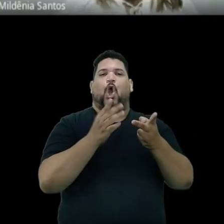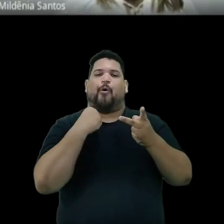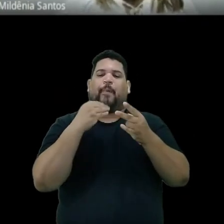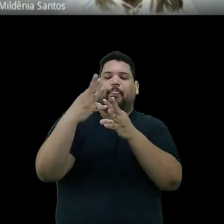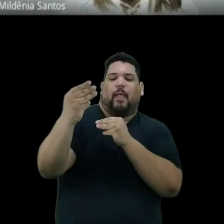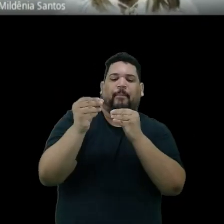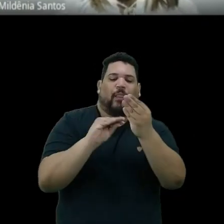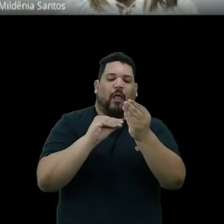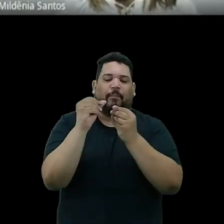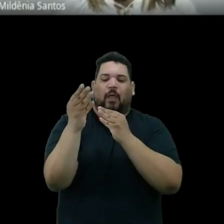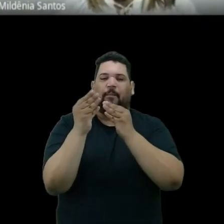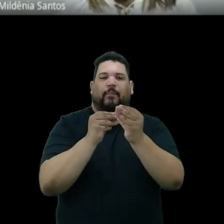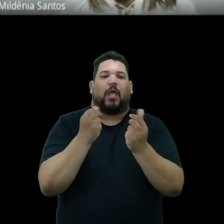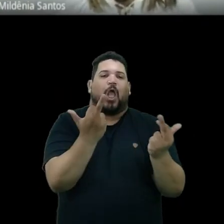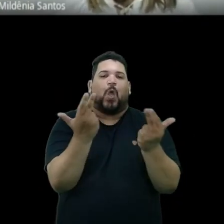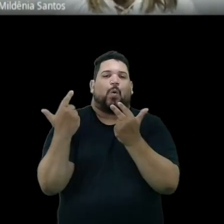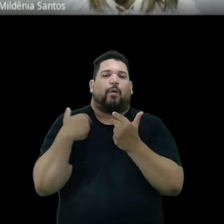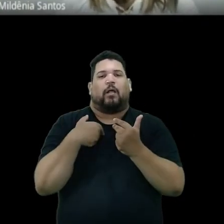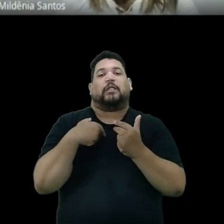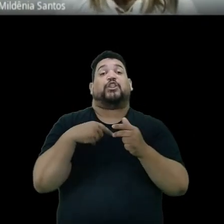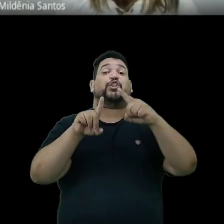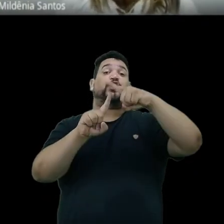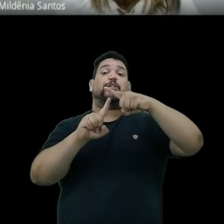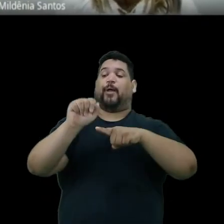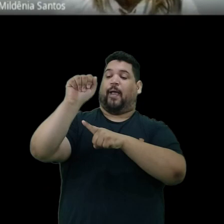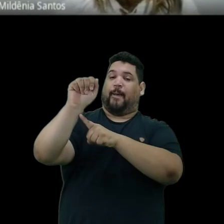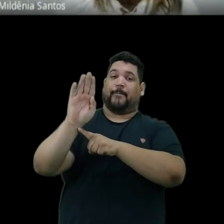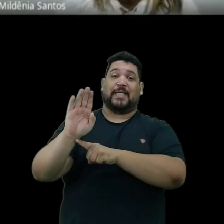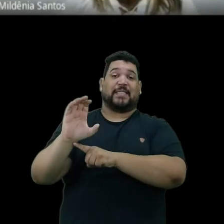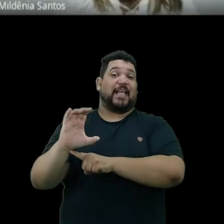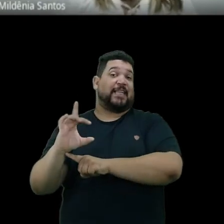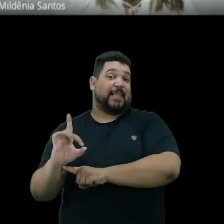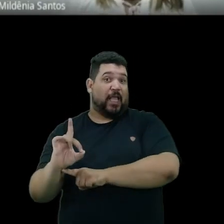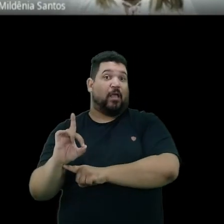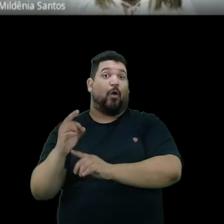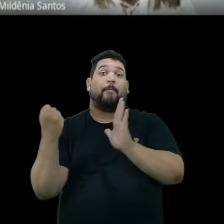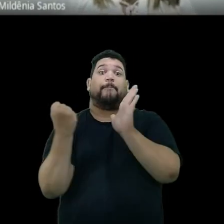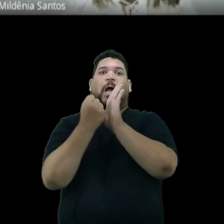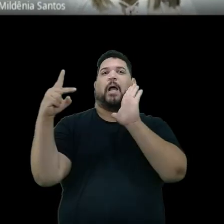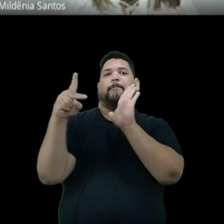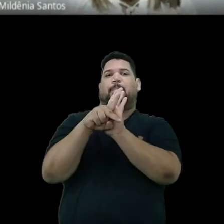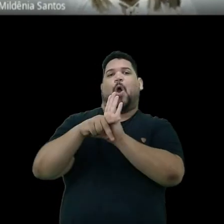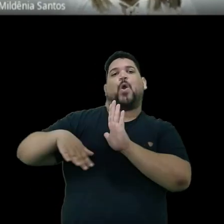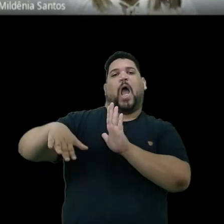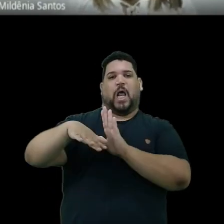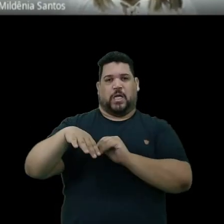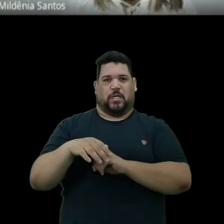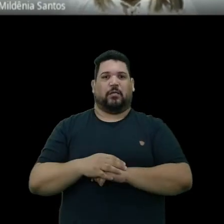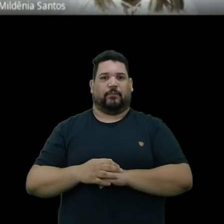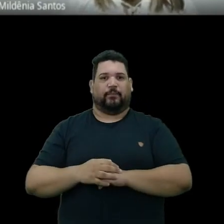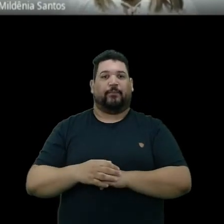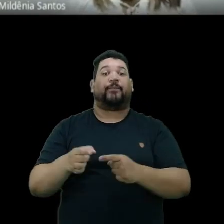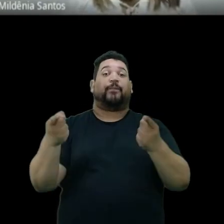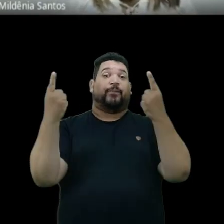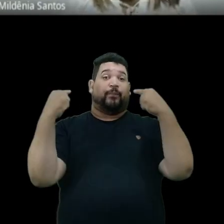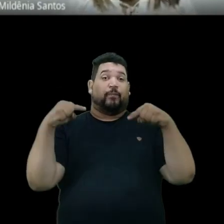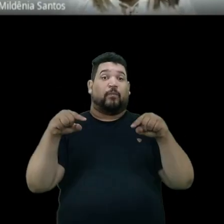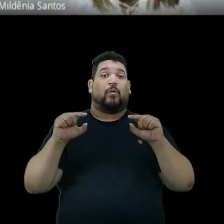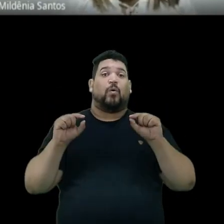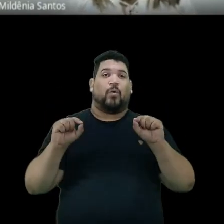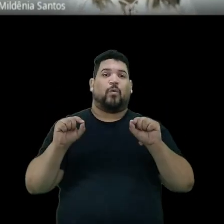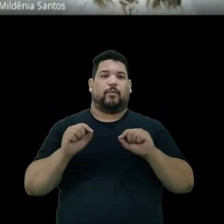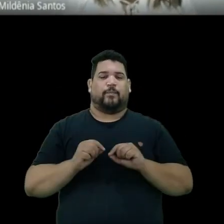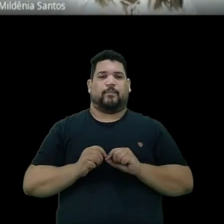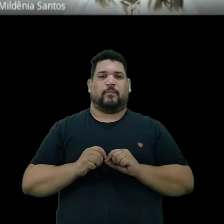come alimento A, B, C e D, só come de determinada marca. Outra, hiper ou